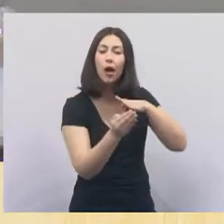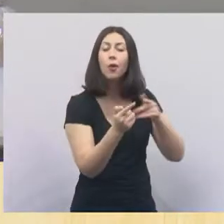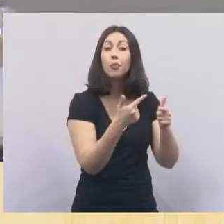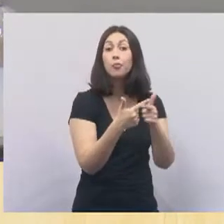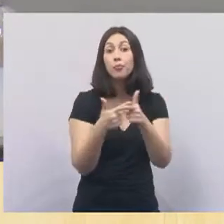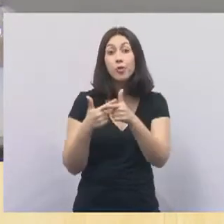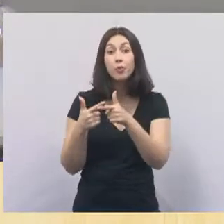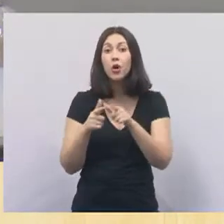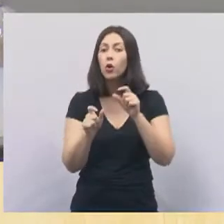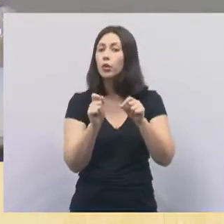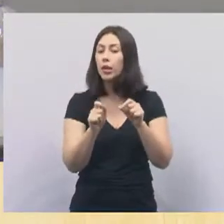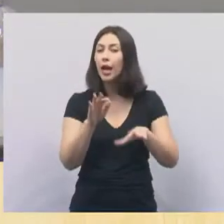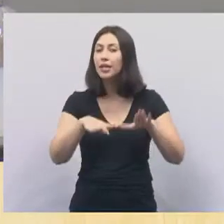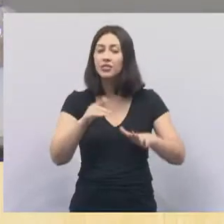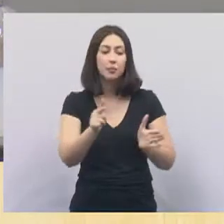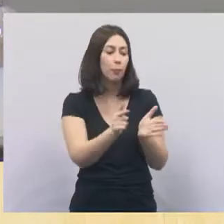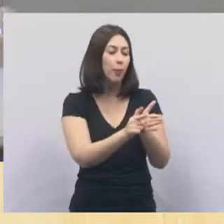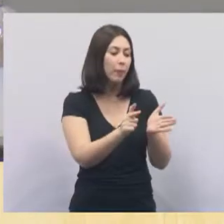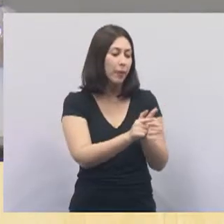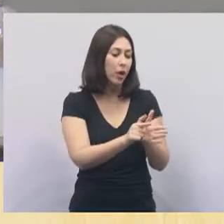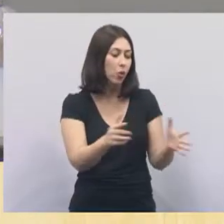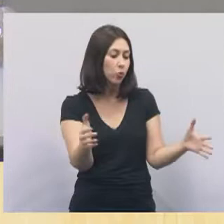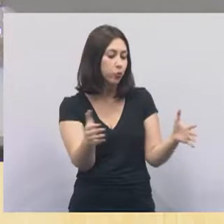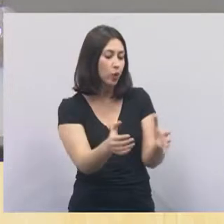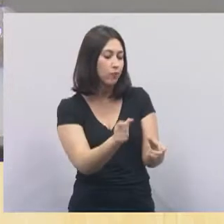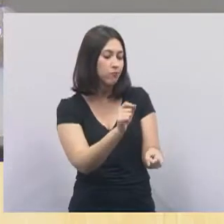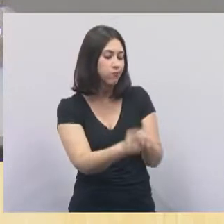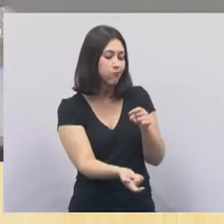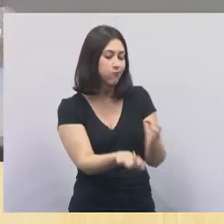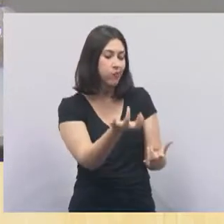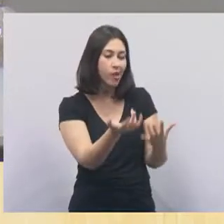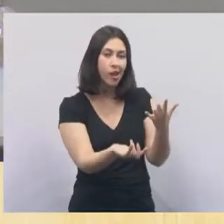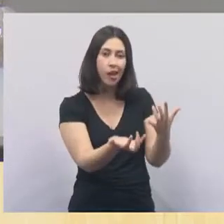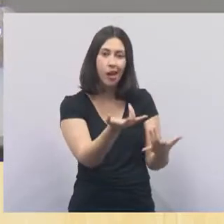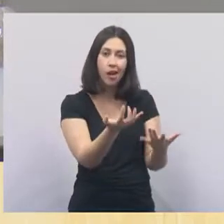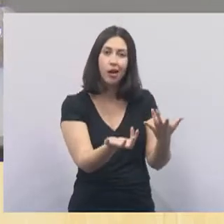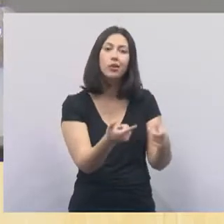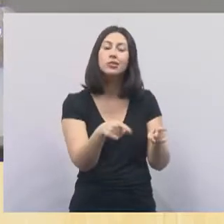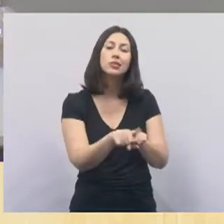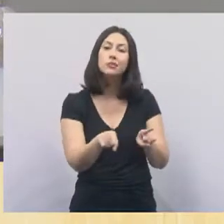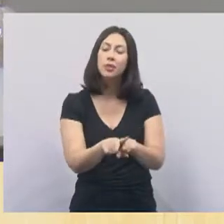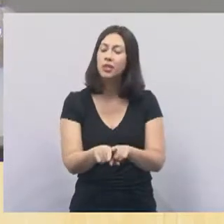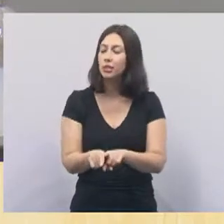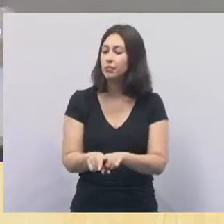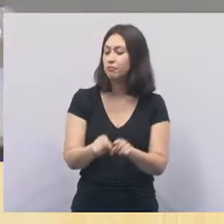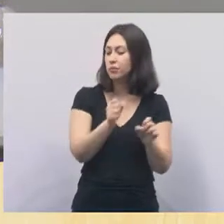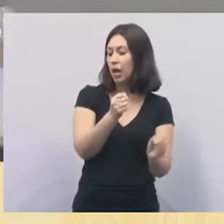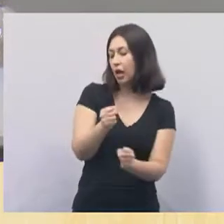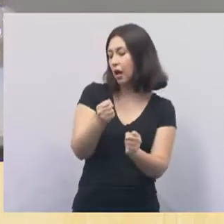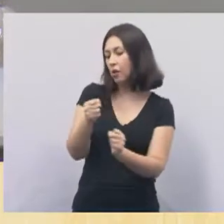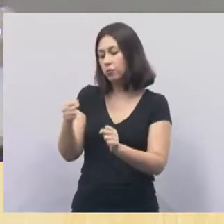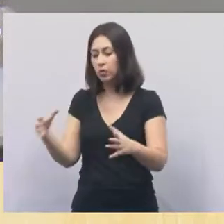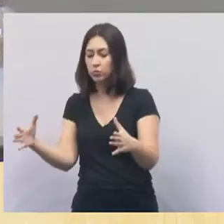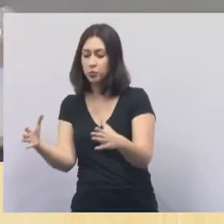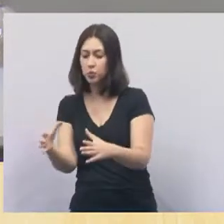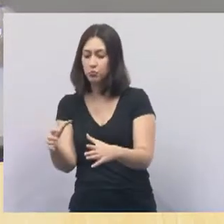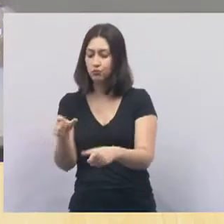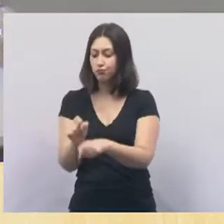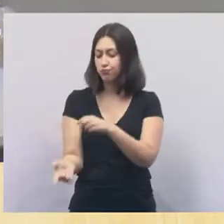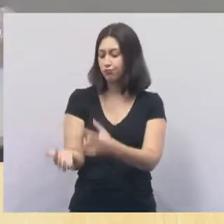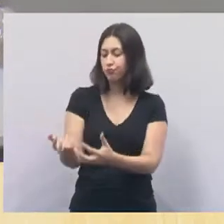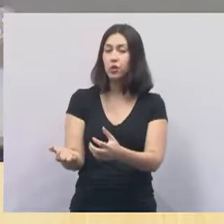pessoas queimam papéis no quintal Elas limpam faz a queimada lá e sobe aquela fumaça